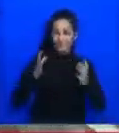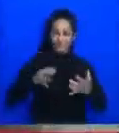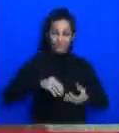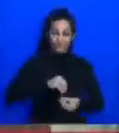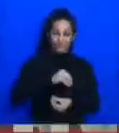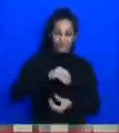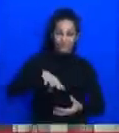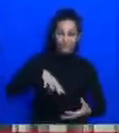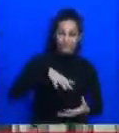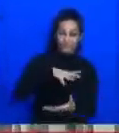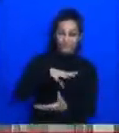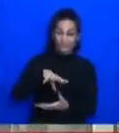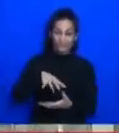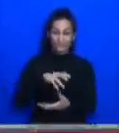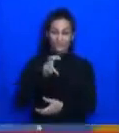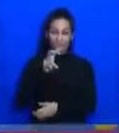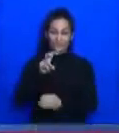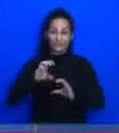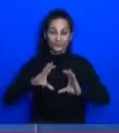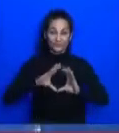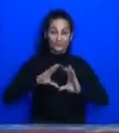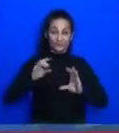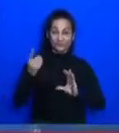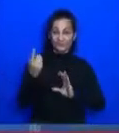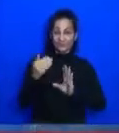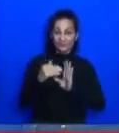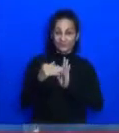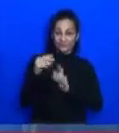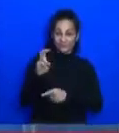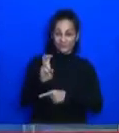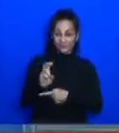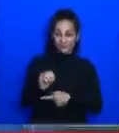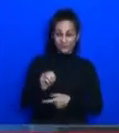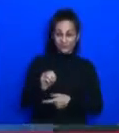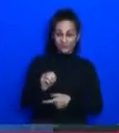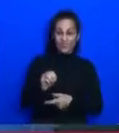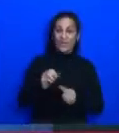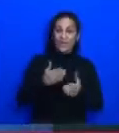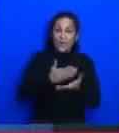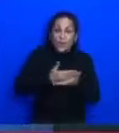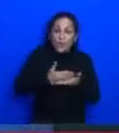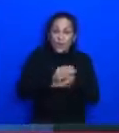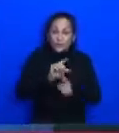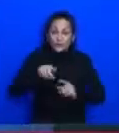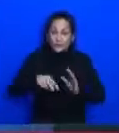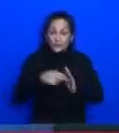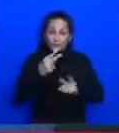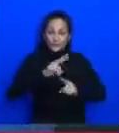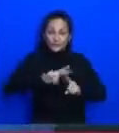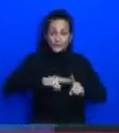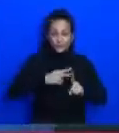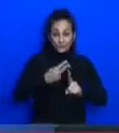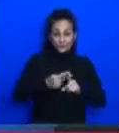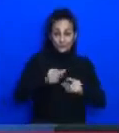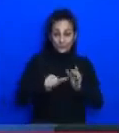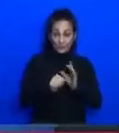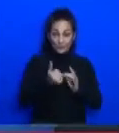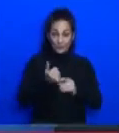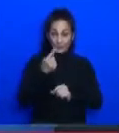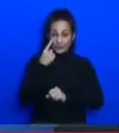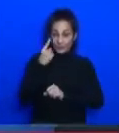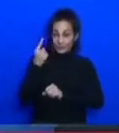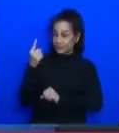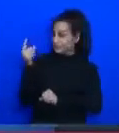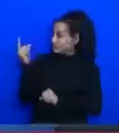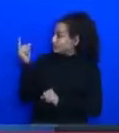Globo recarregado, embaralhando 50 bolas numeradas de 0 a 50. Está começando o segundo sorteio da dupla Sena. O primeiro número